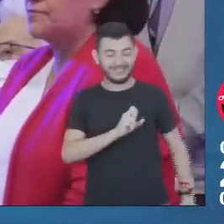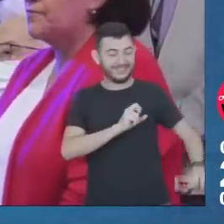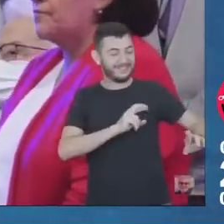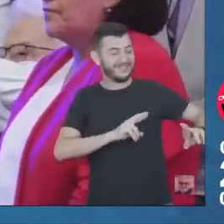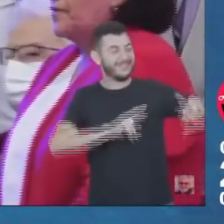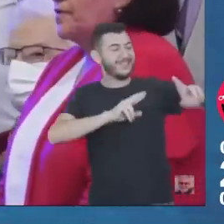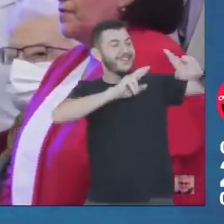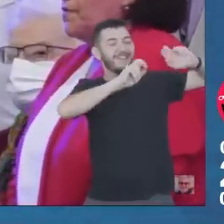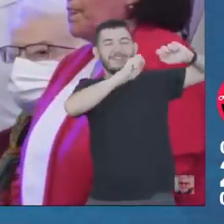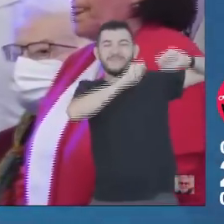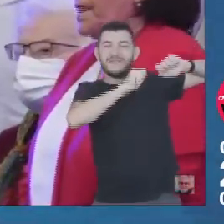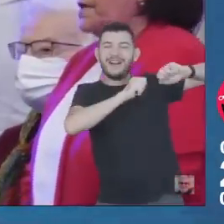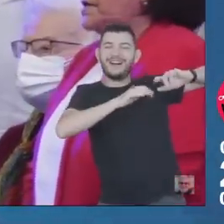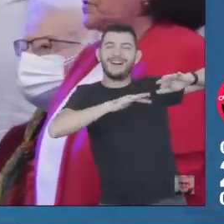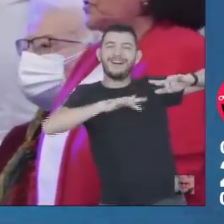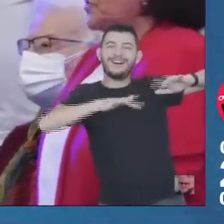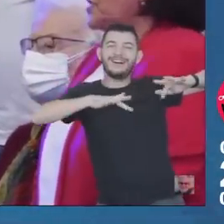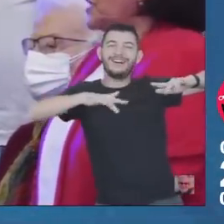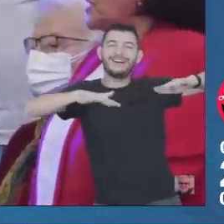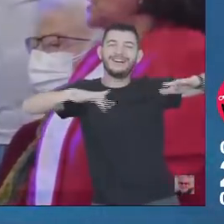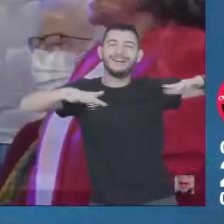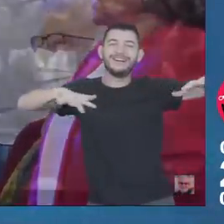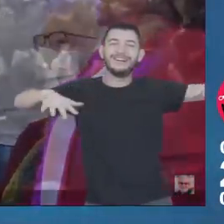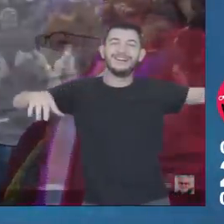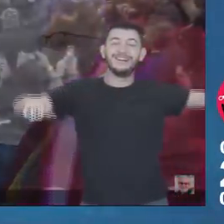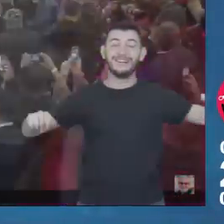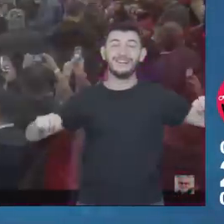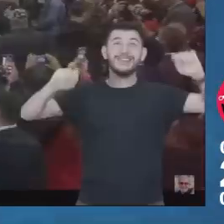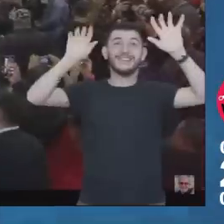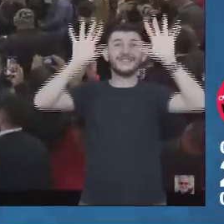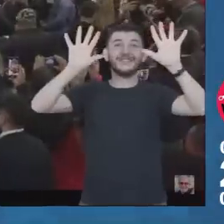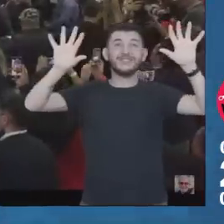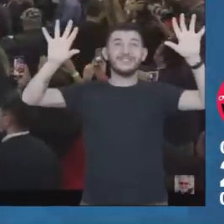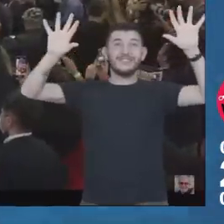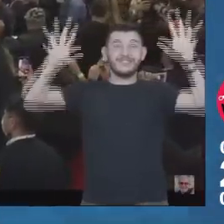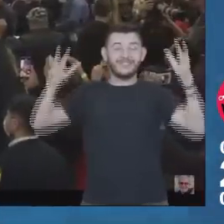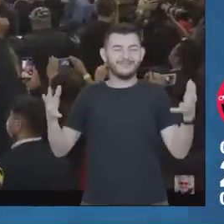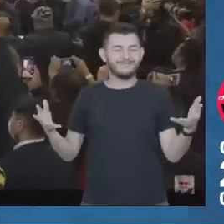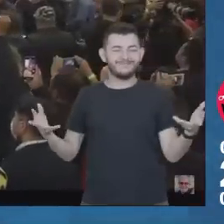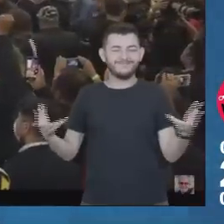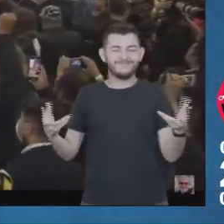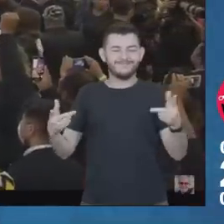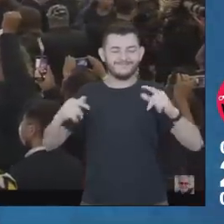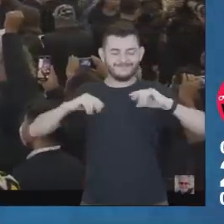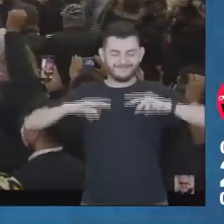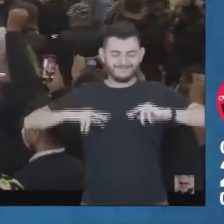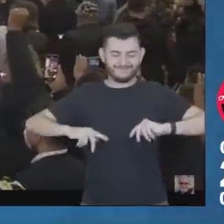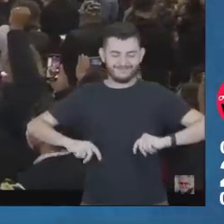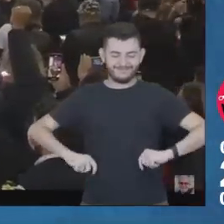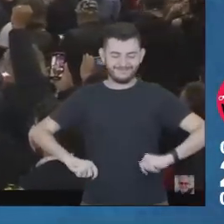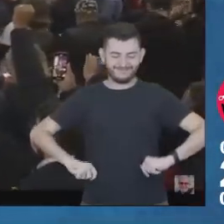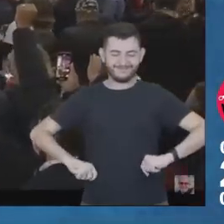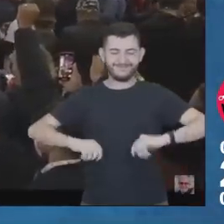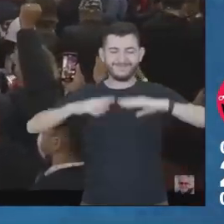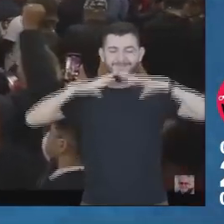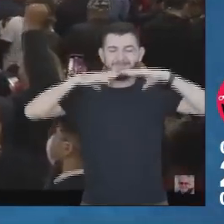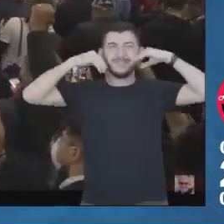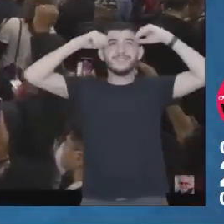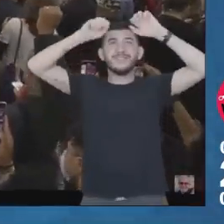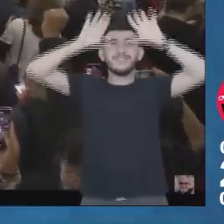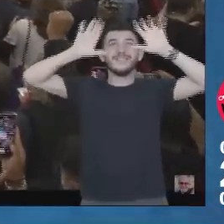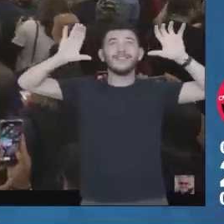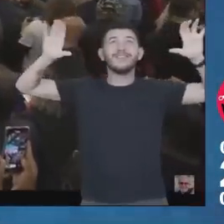em teu formoso céu risonho e límpido a imagem do cruzeiro